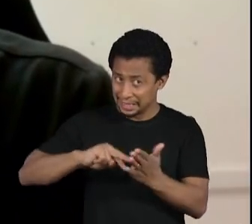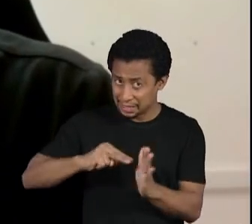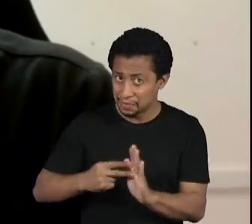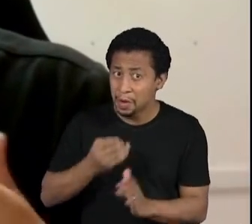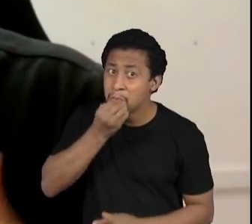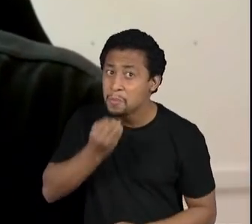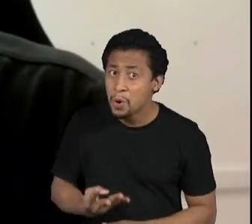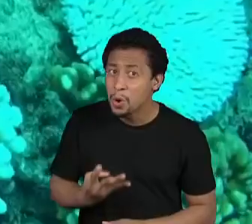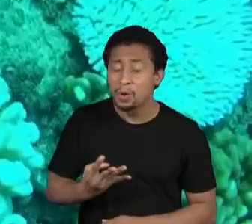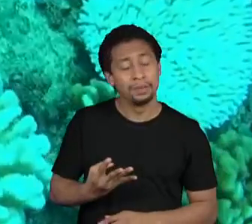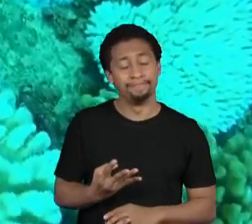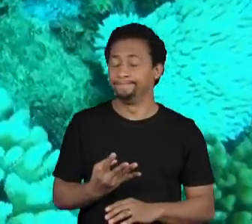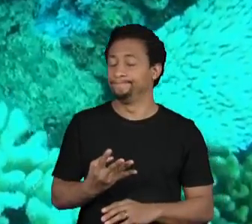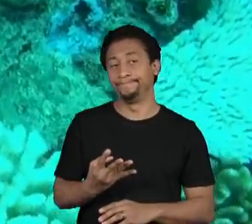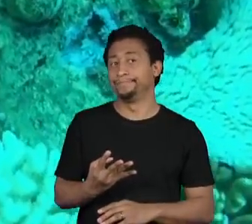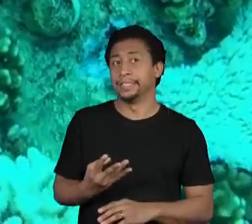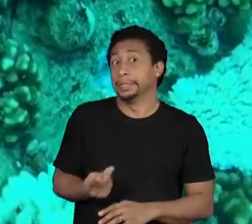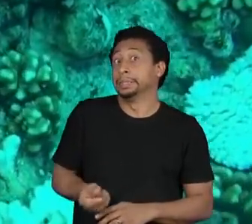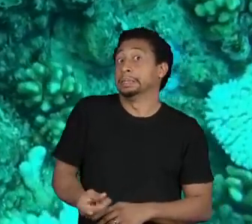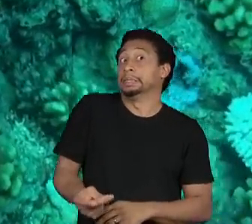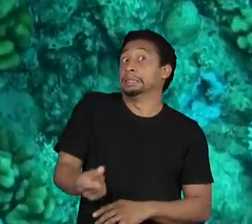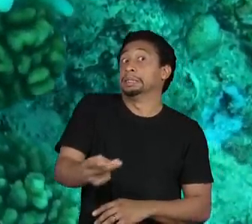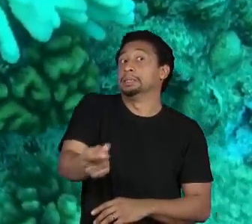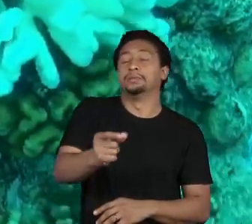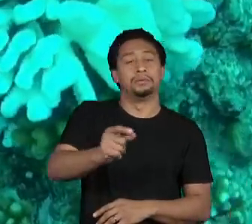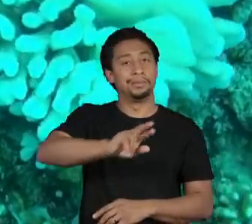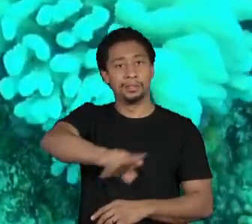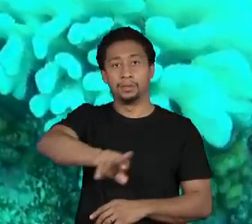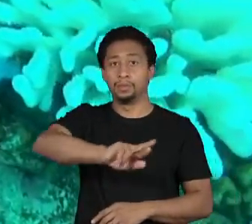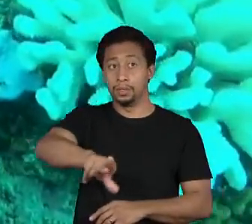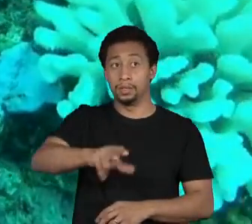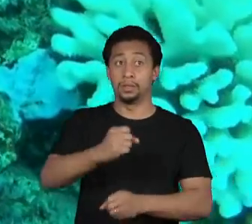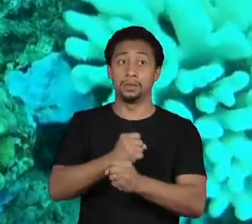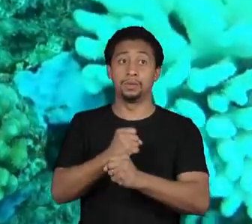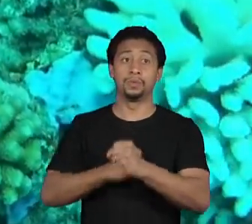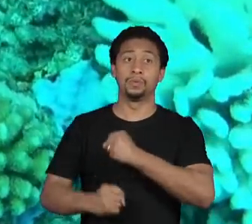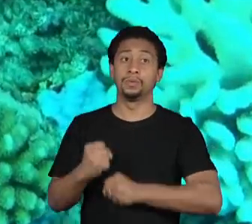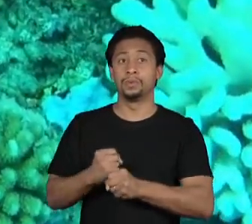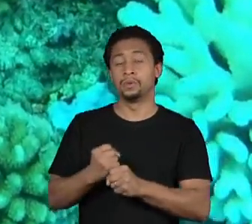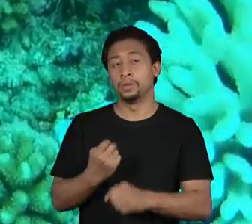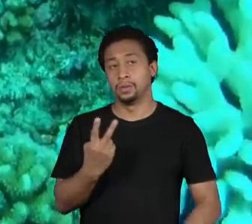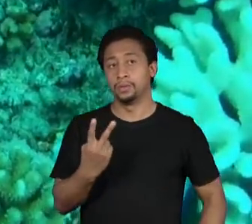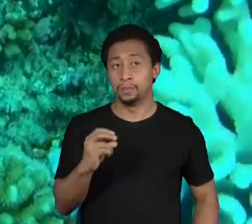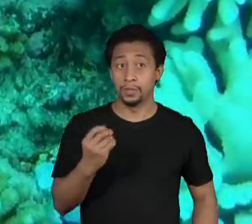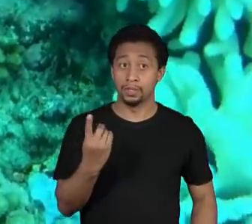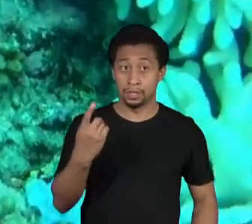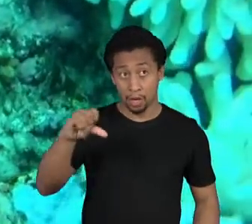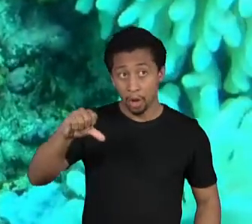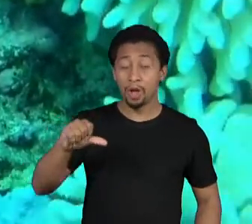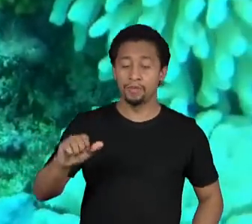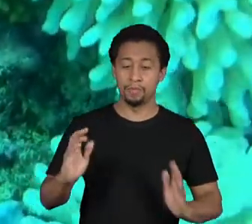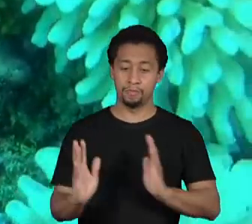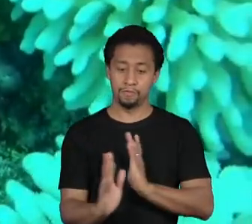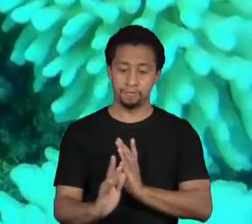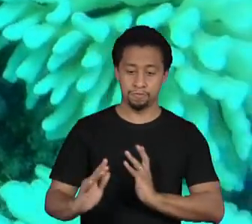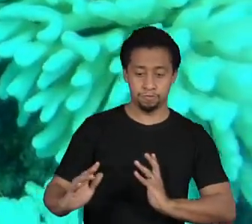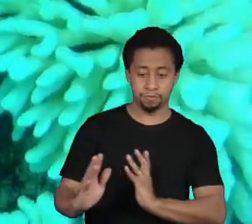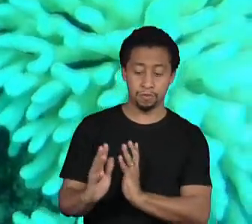tolerância infinita, né? Então, em 2019, por exemplo, a gente teve um grande branqueamento na costa do